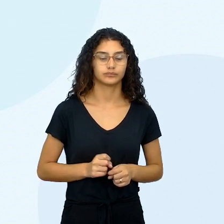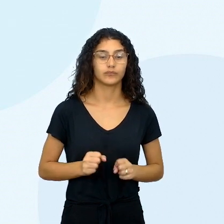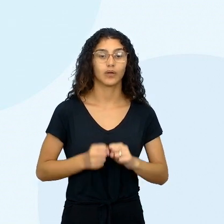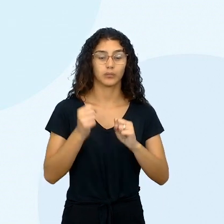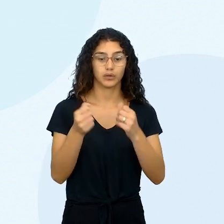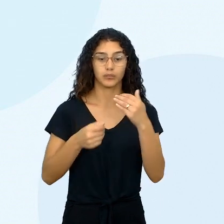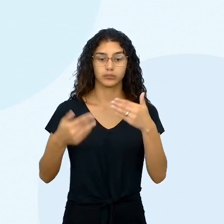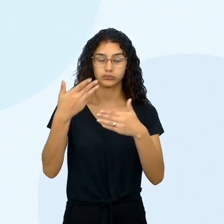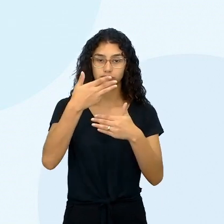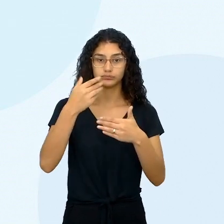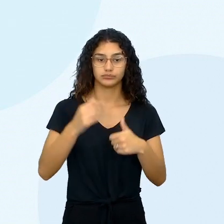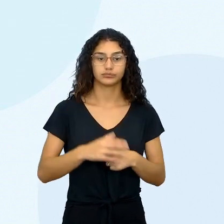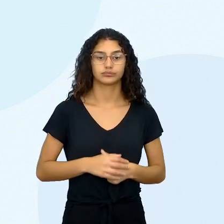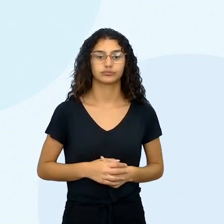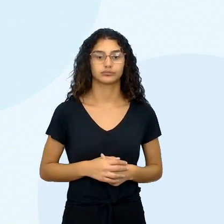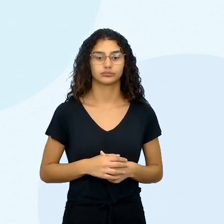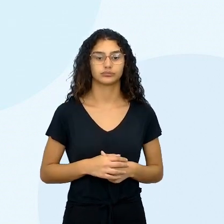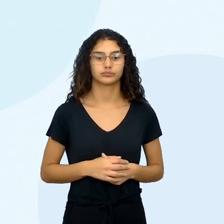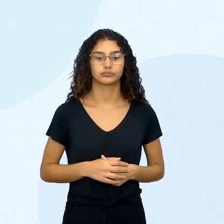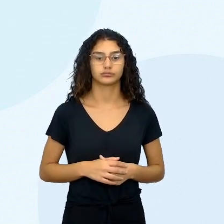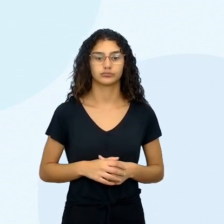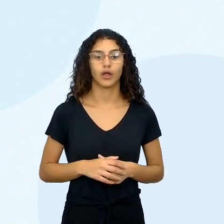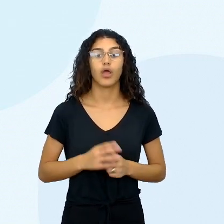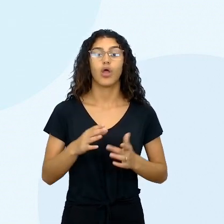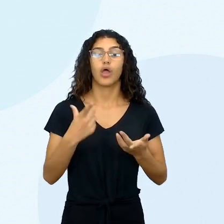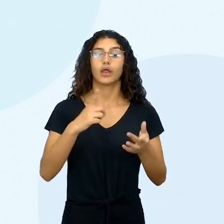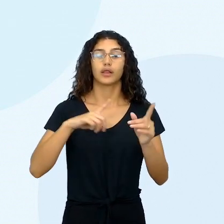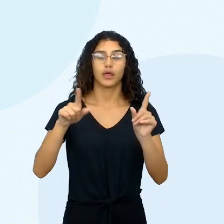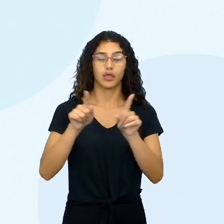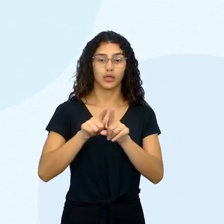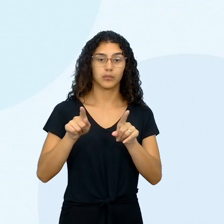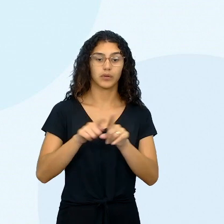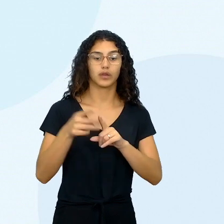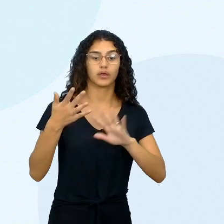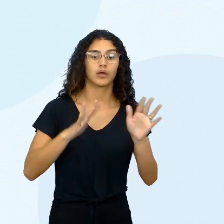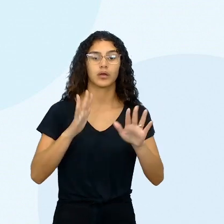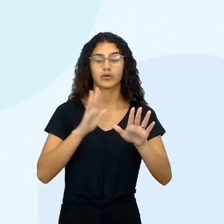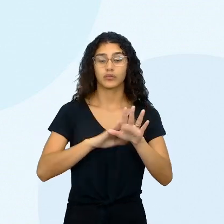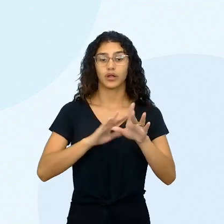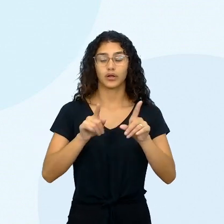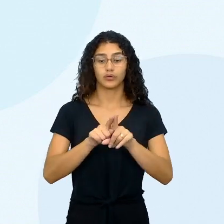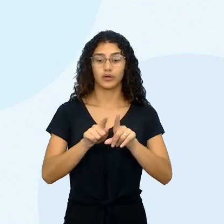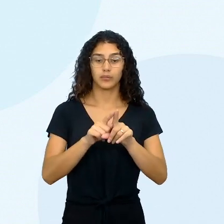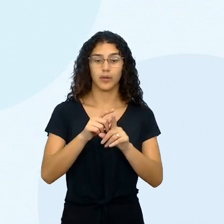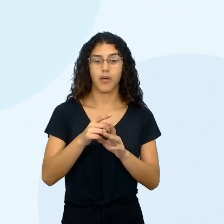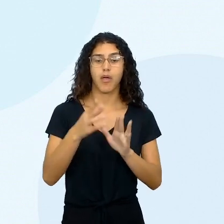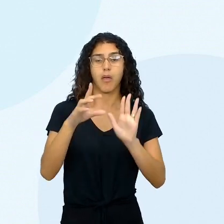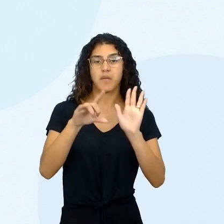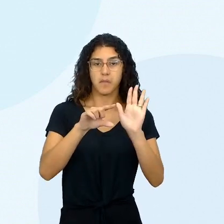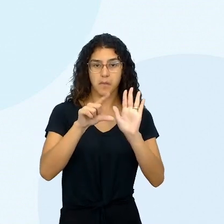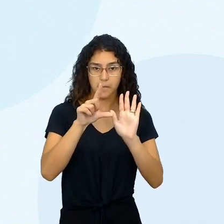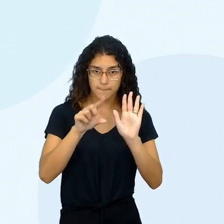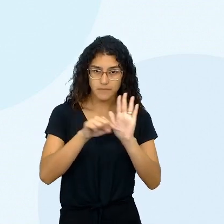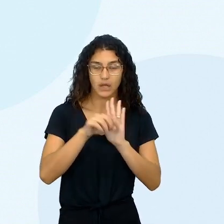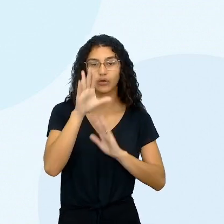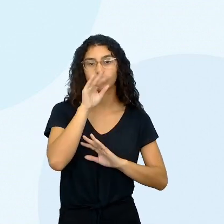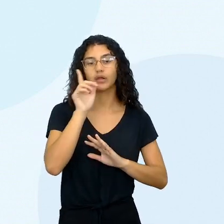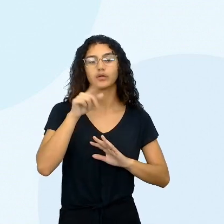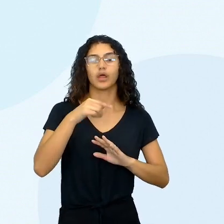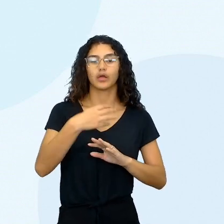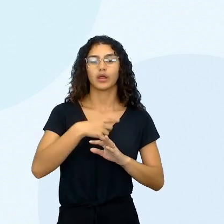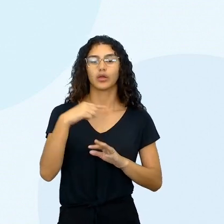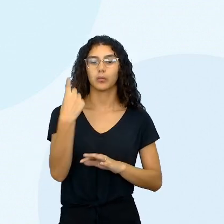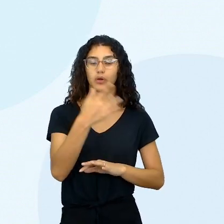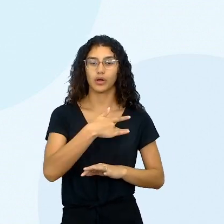Podemos ir para o próximo. Outro efeito que normalmente é falado, mas menos falado, né, são os efeitos sobre a